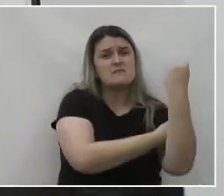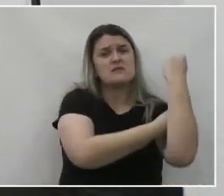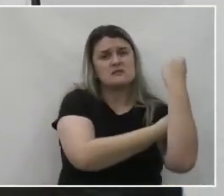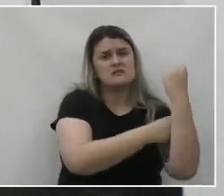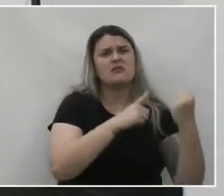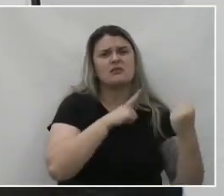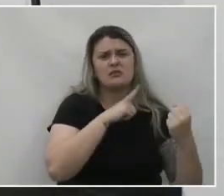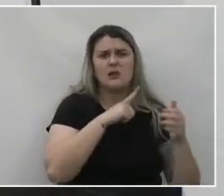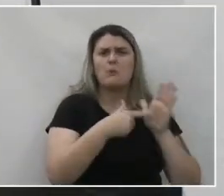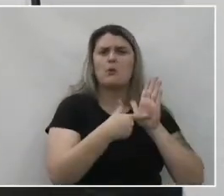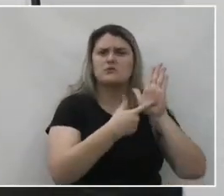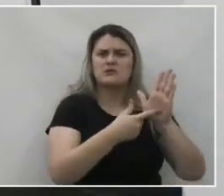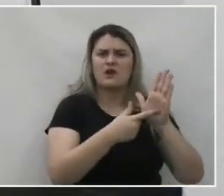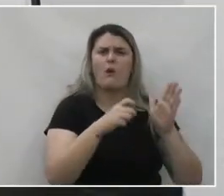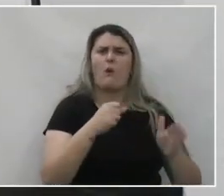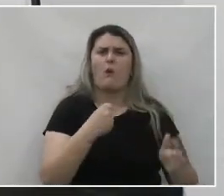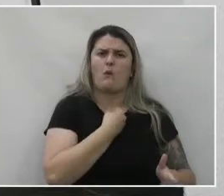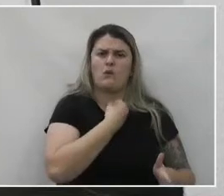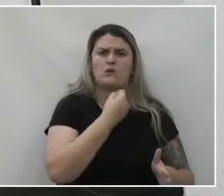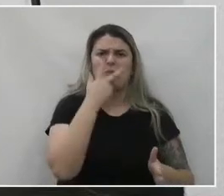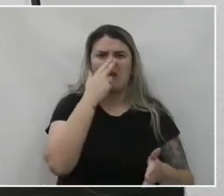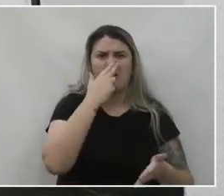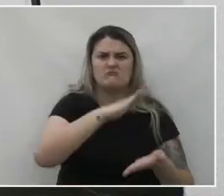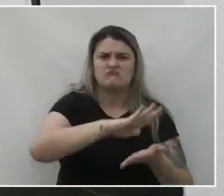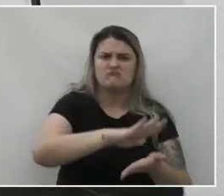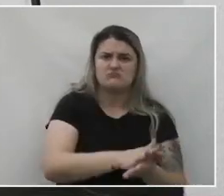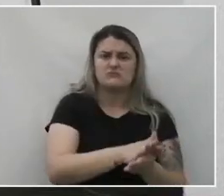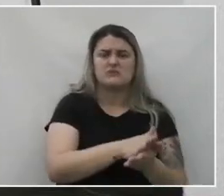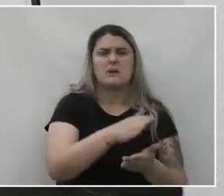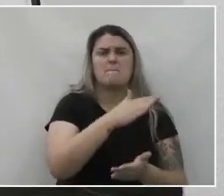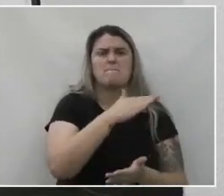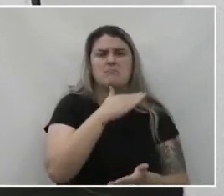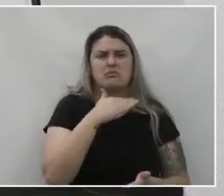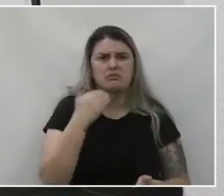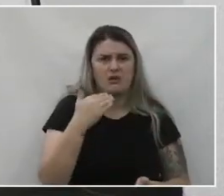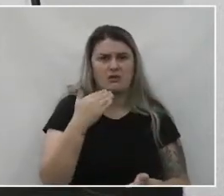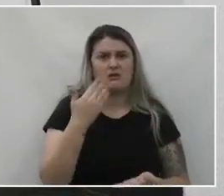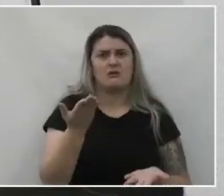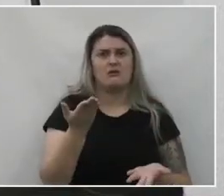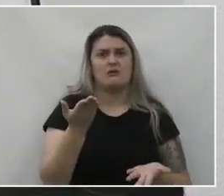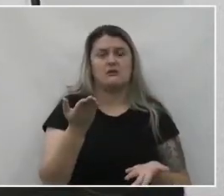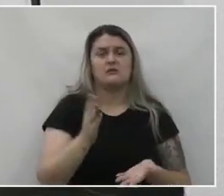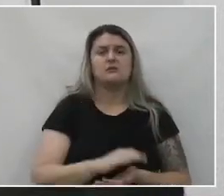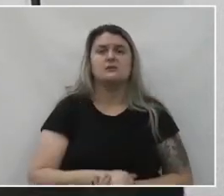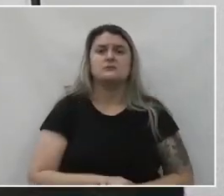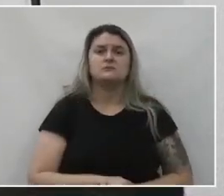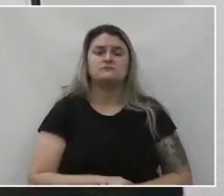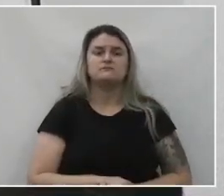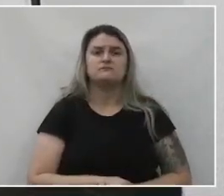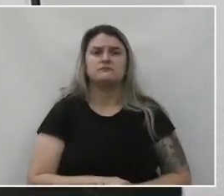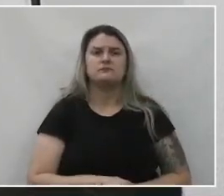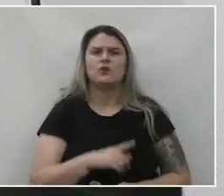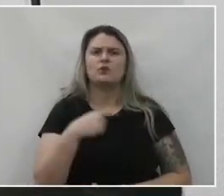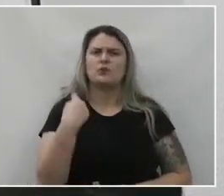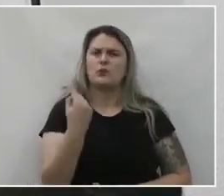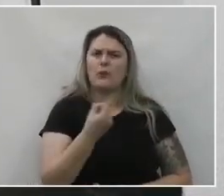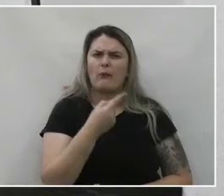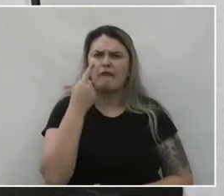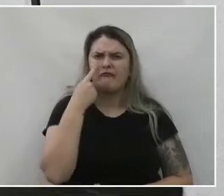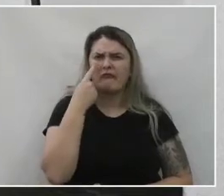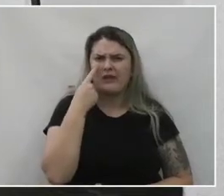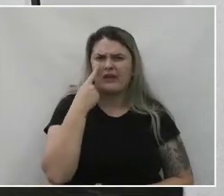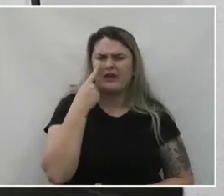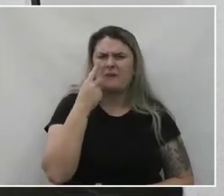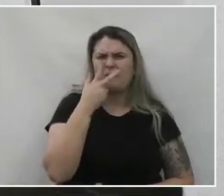com demonstrações de ódio, humilhação e morte por uma parcela de pessoas. Levando em consideração